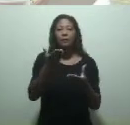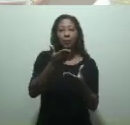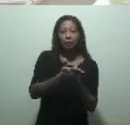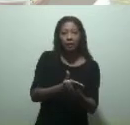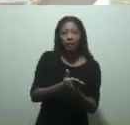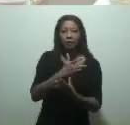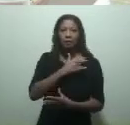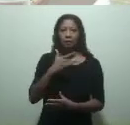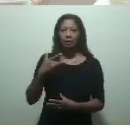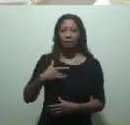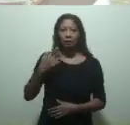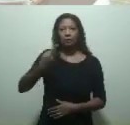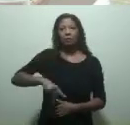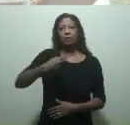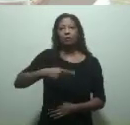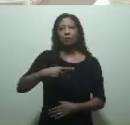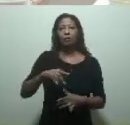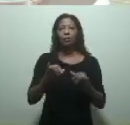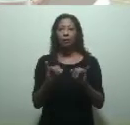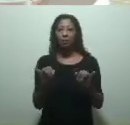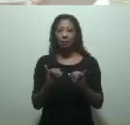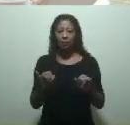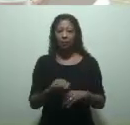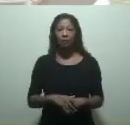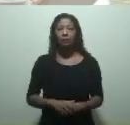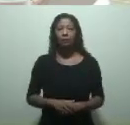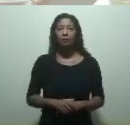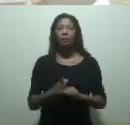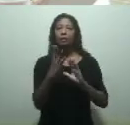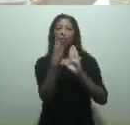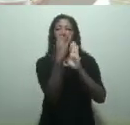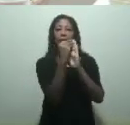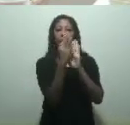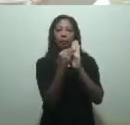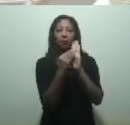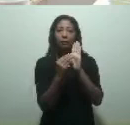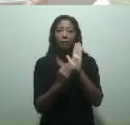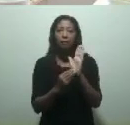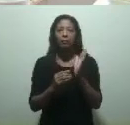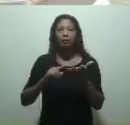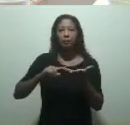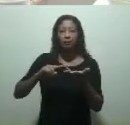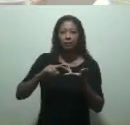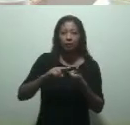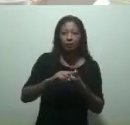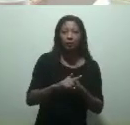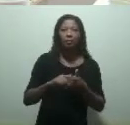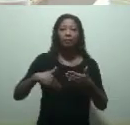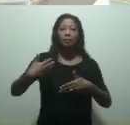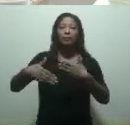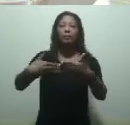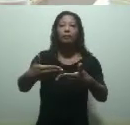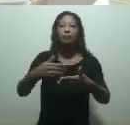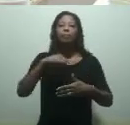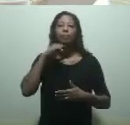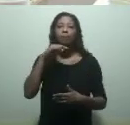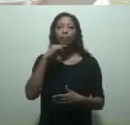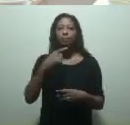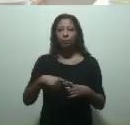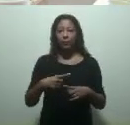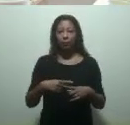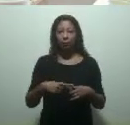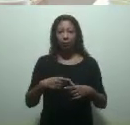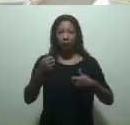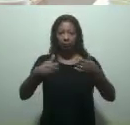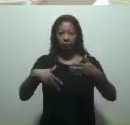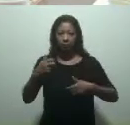de Parnamirim, colocando alguns contrapontos em relação aos indicadores para o seu avanço. Ela